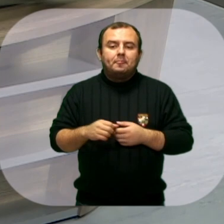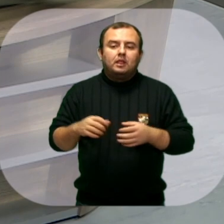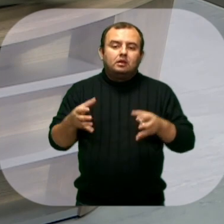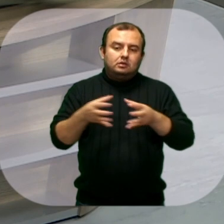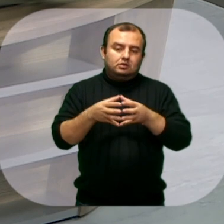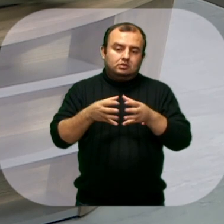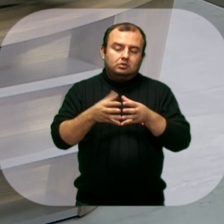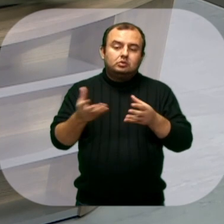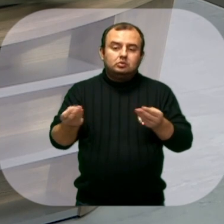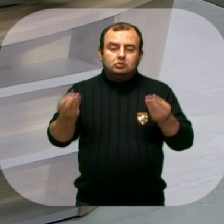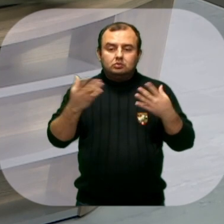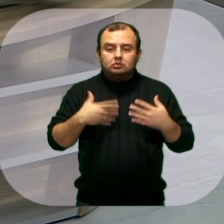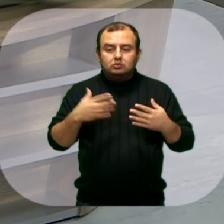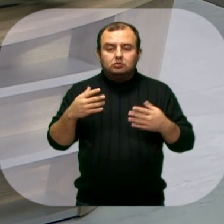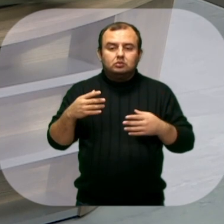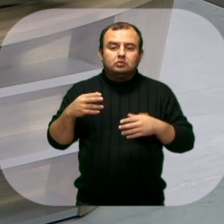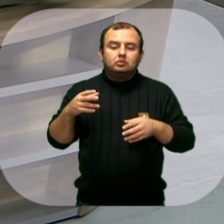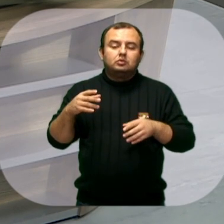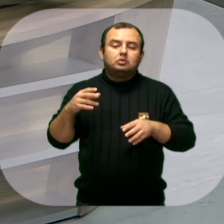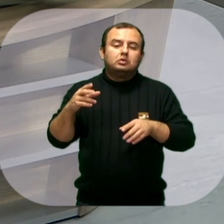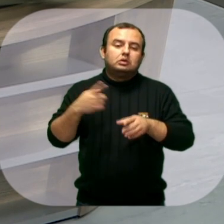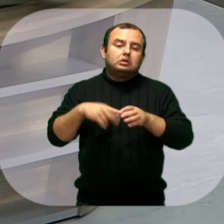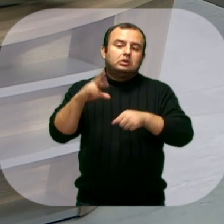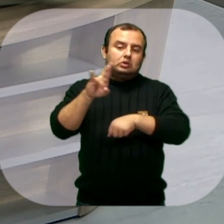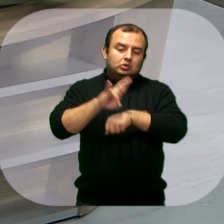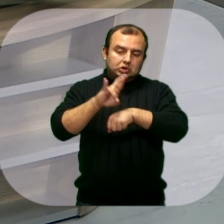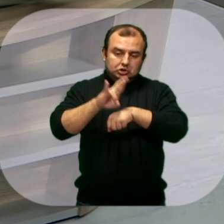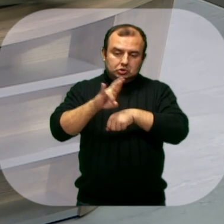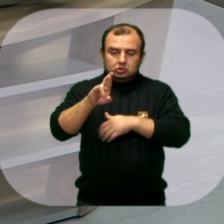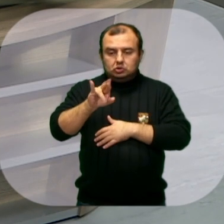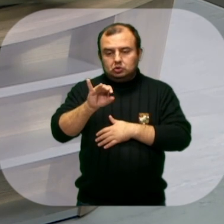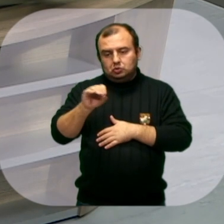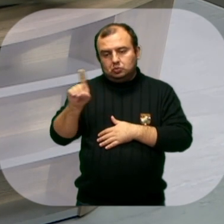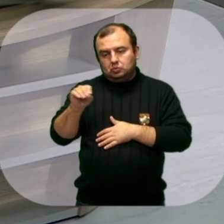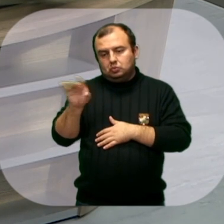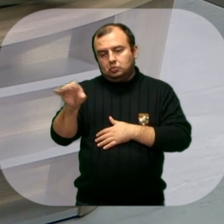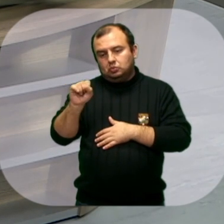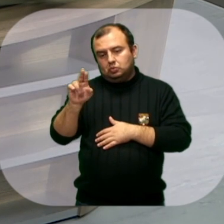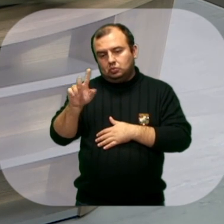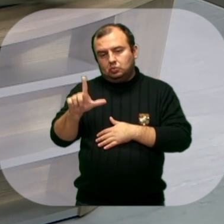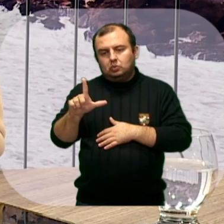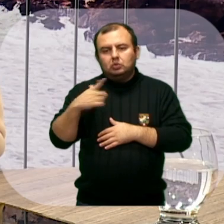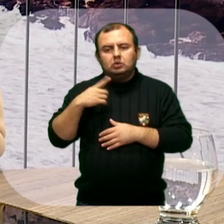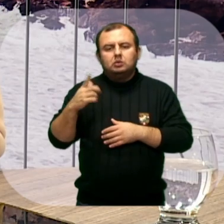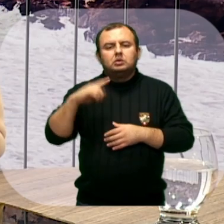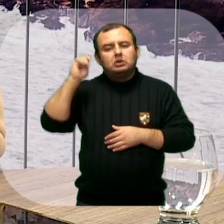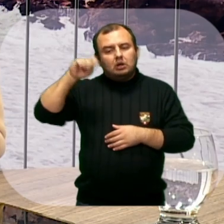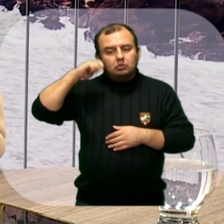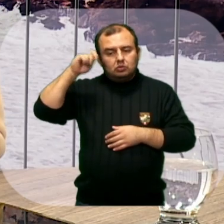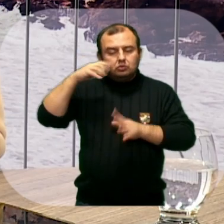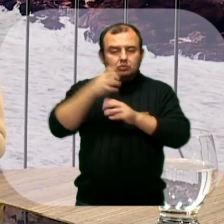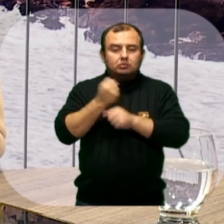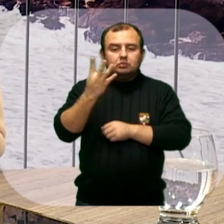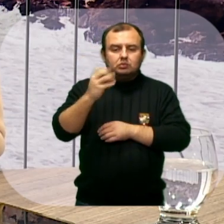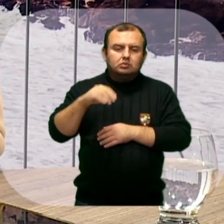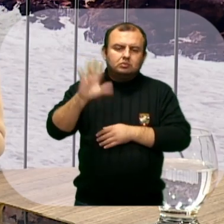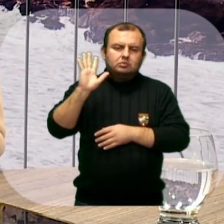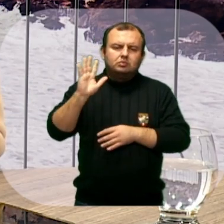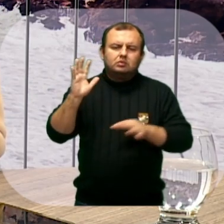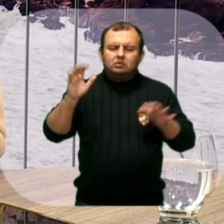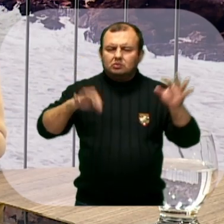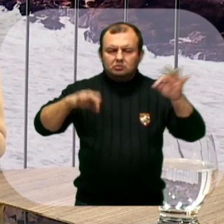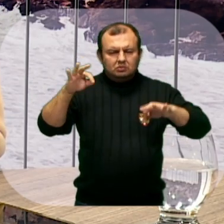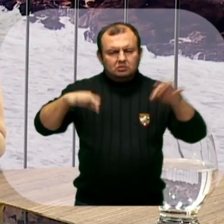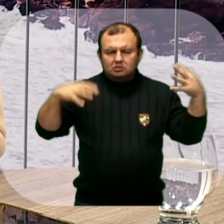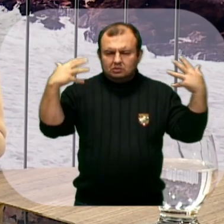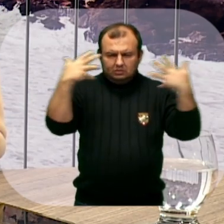companhia que nós recebemos foi de Rio do Sul. Uma companhia cênica com mais de 40 atores. Então, um espetáculo